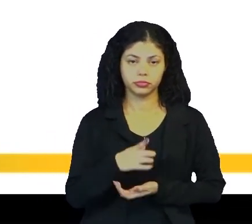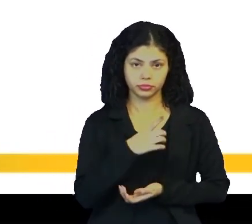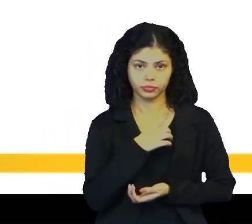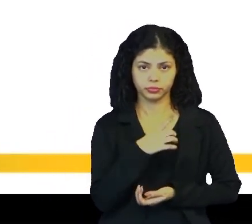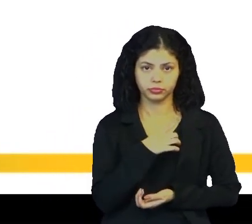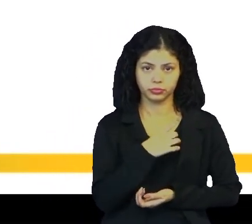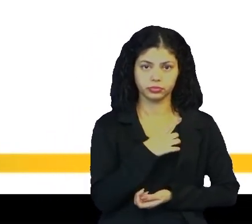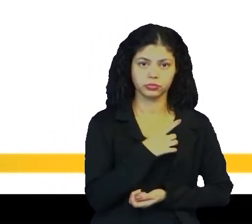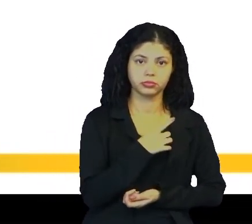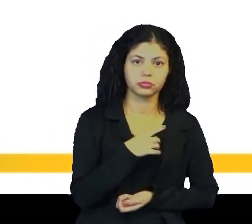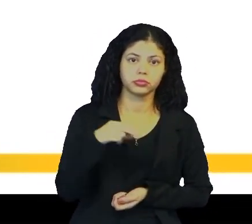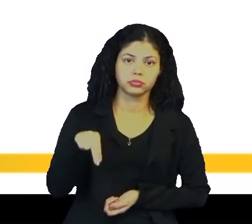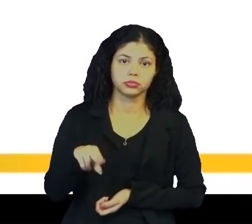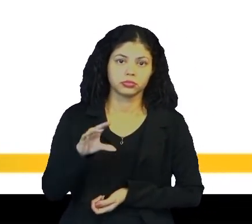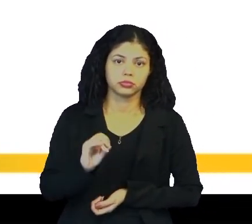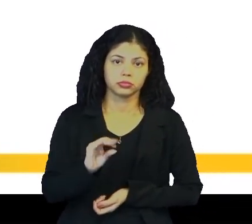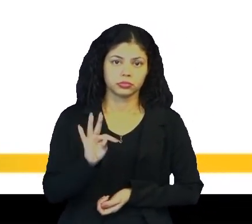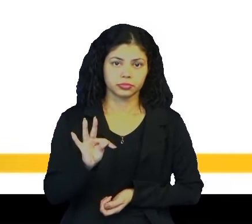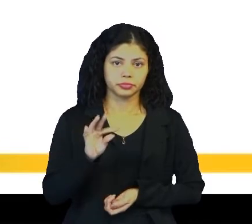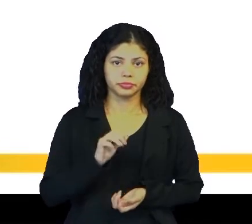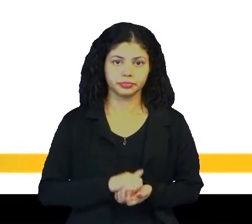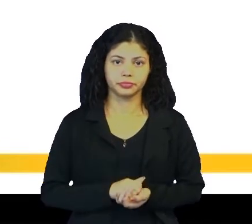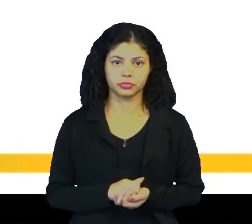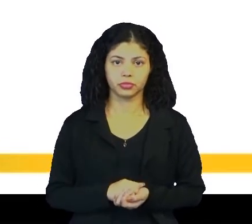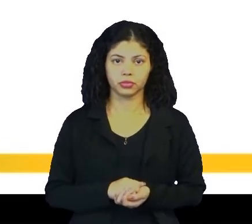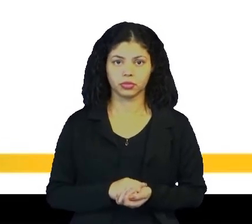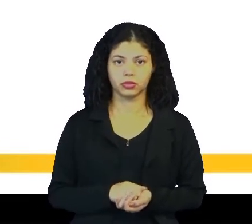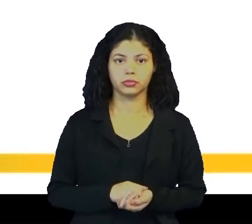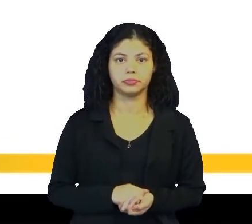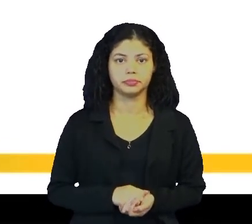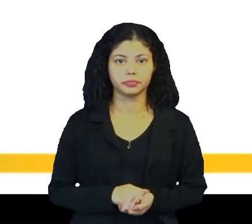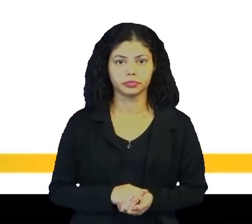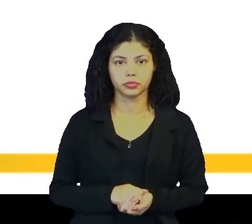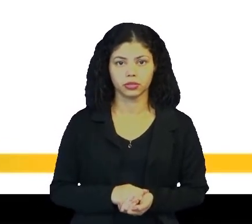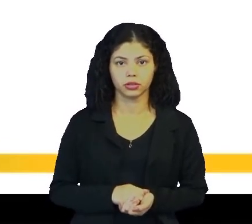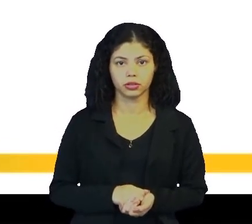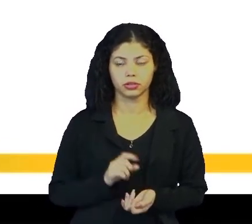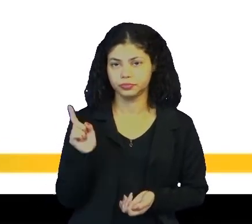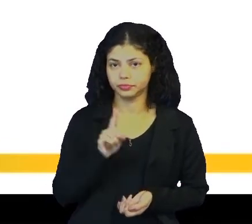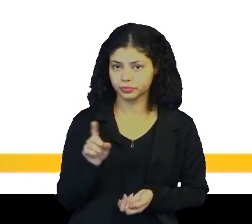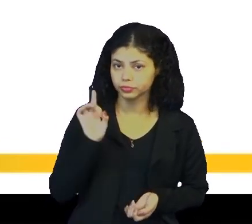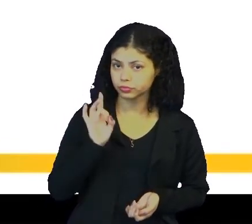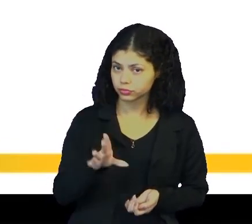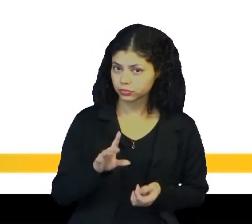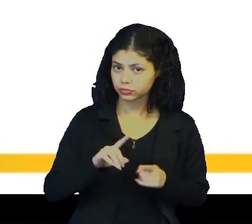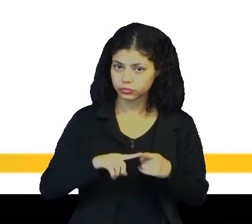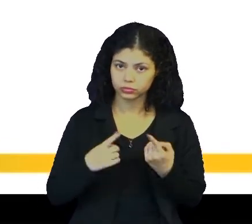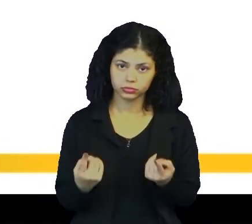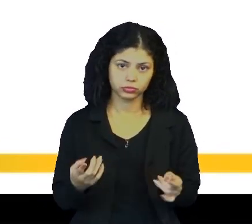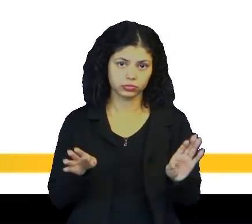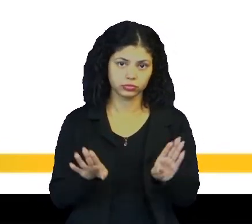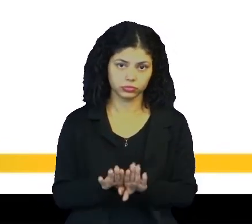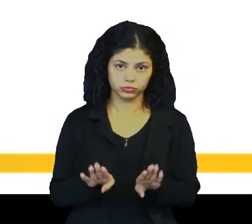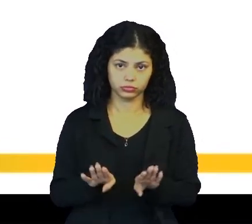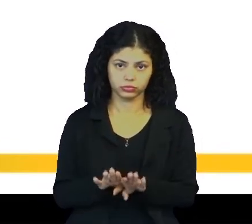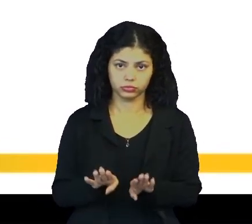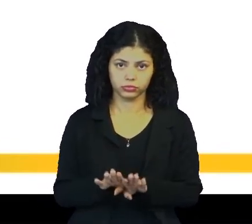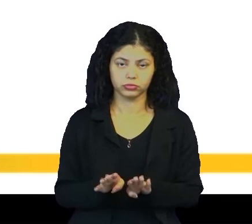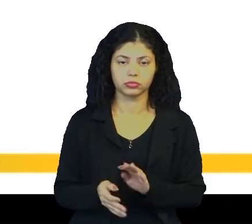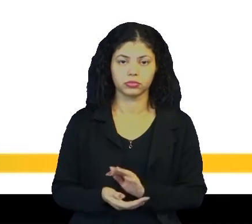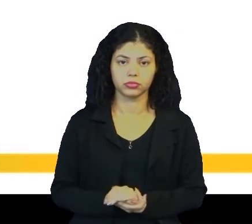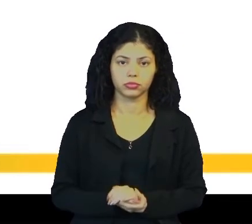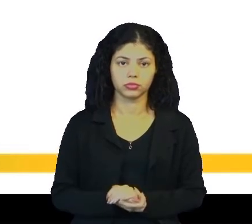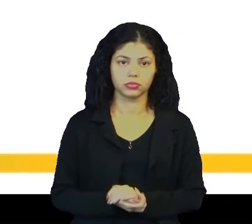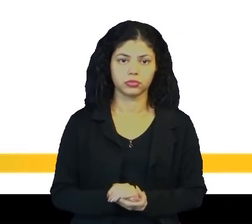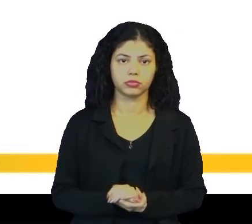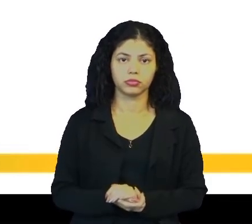temos not only, but also, não só, mas também, né?